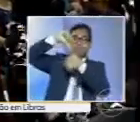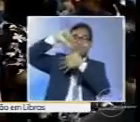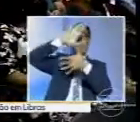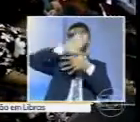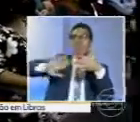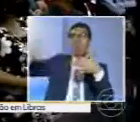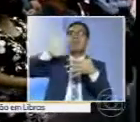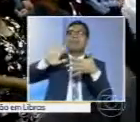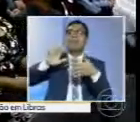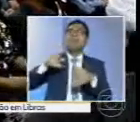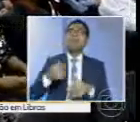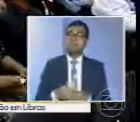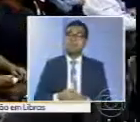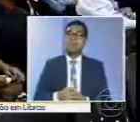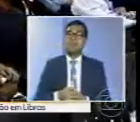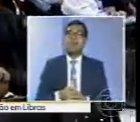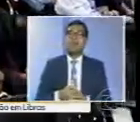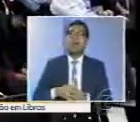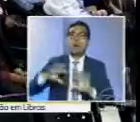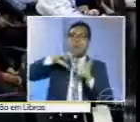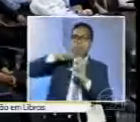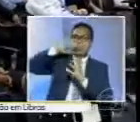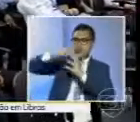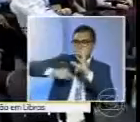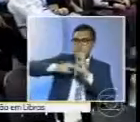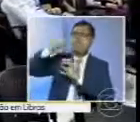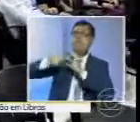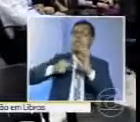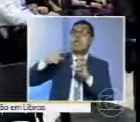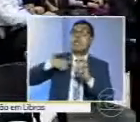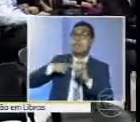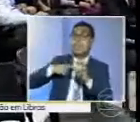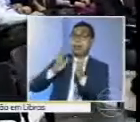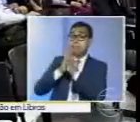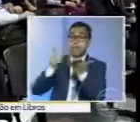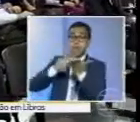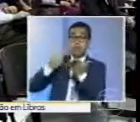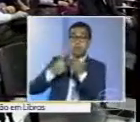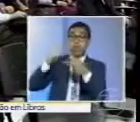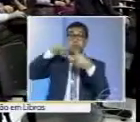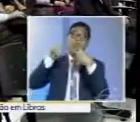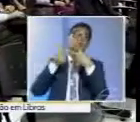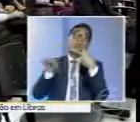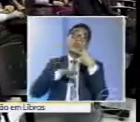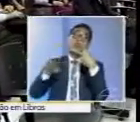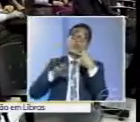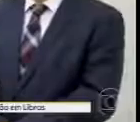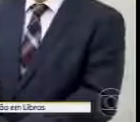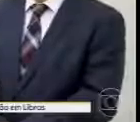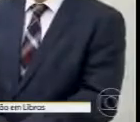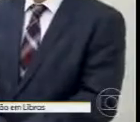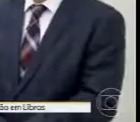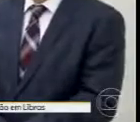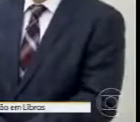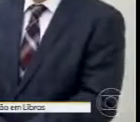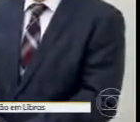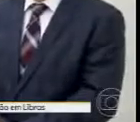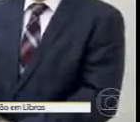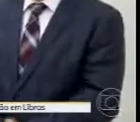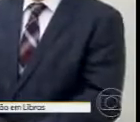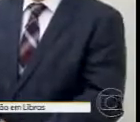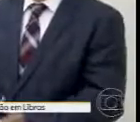organizadores, no mundo inteiro só existem outras duas completas. Mas elas são em inglês. A Bíblia tem uma